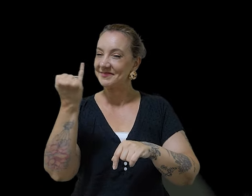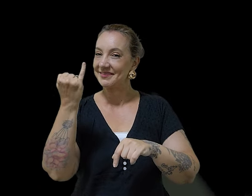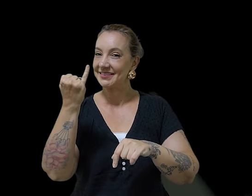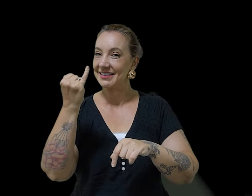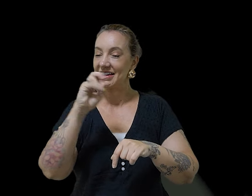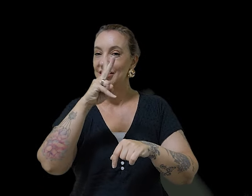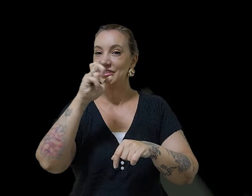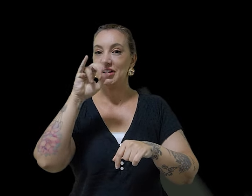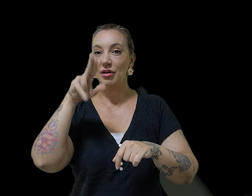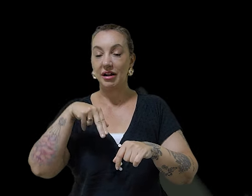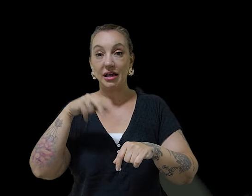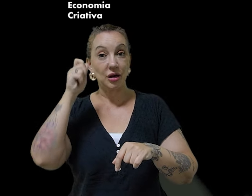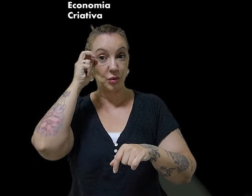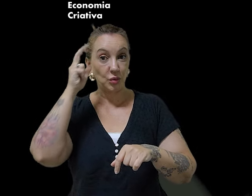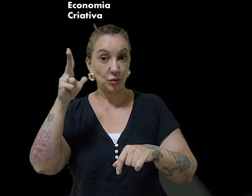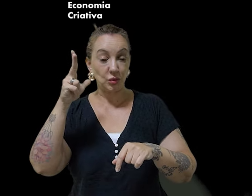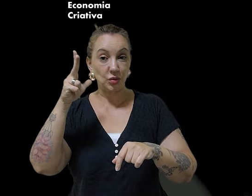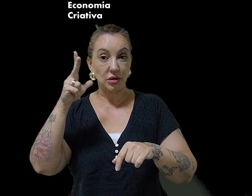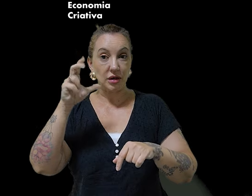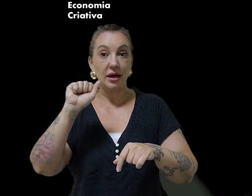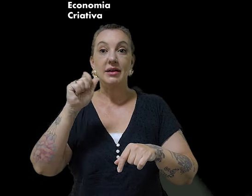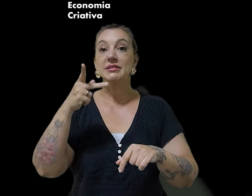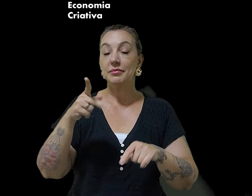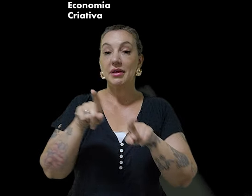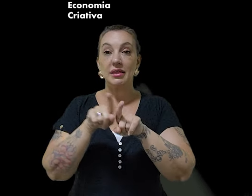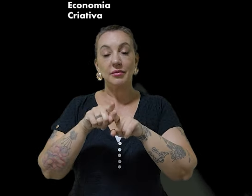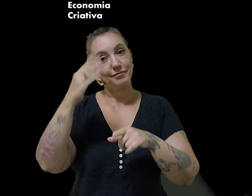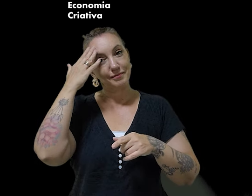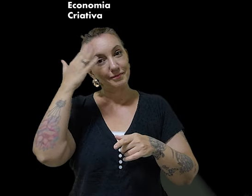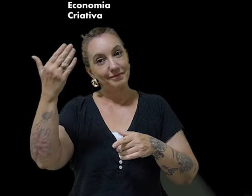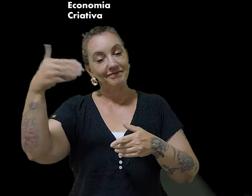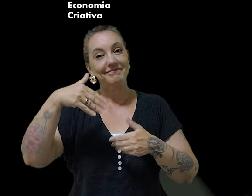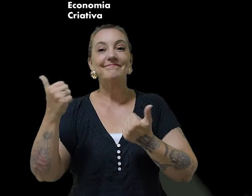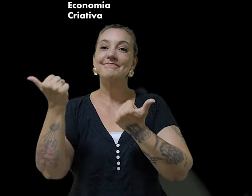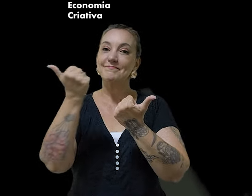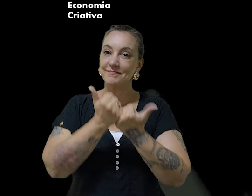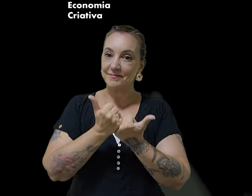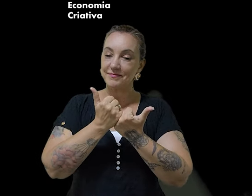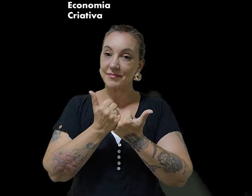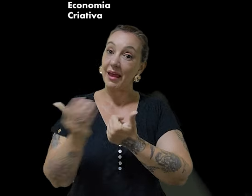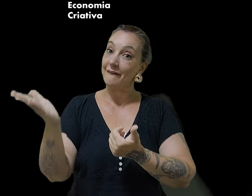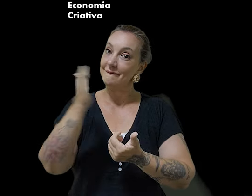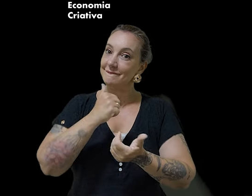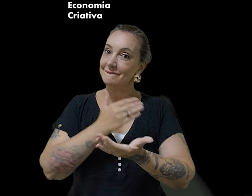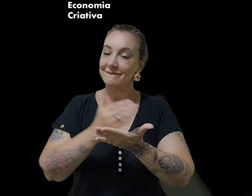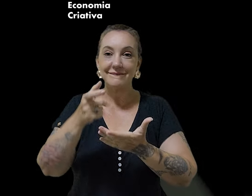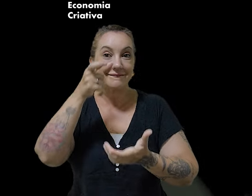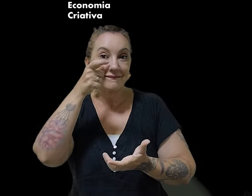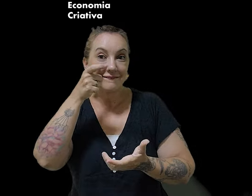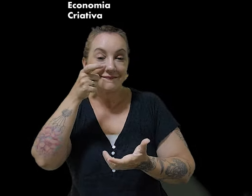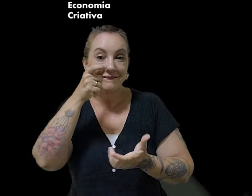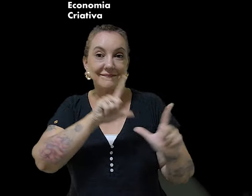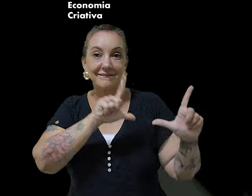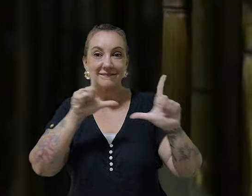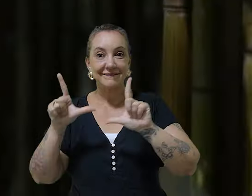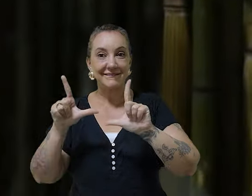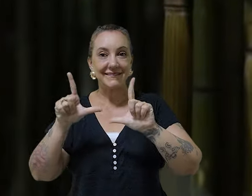da Shaolin Shan Cultural e Cultura SP. Muito obrigado por esse apoio e vamos lá assistir o